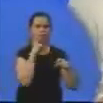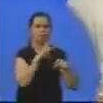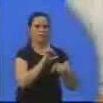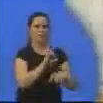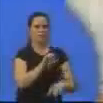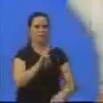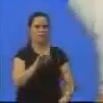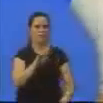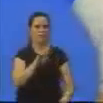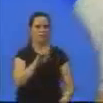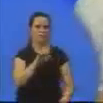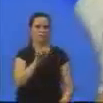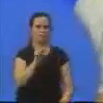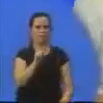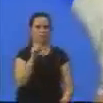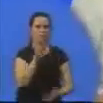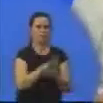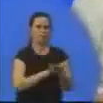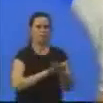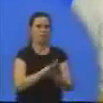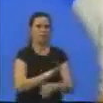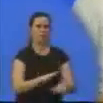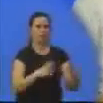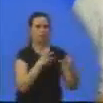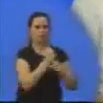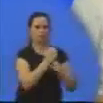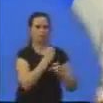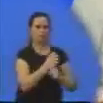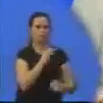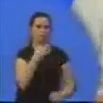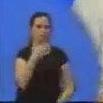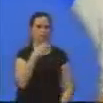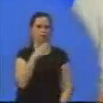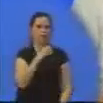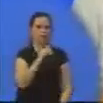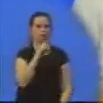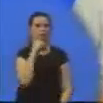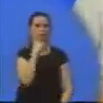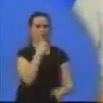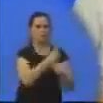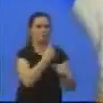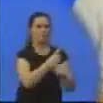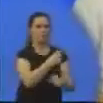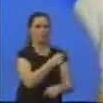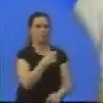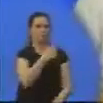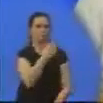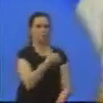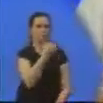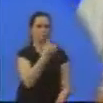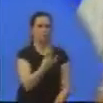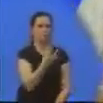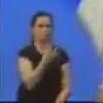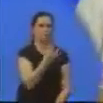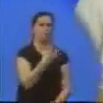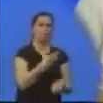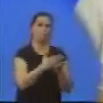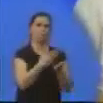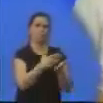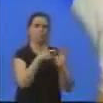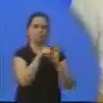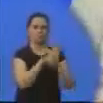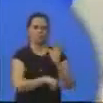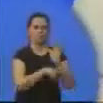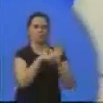então lá em cima no enunciado, na função, e calcular o valor da função. E aí eu descubro que dá menos 64. Então, o ponto de mínimo é